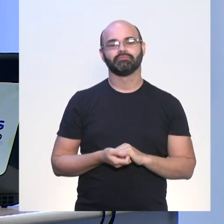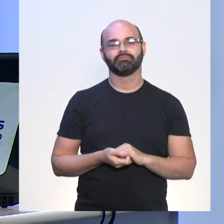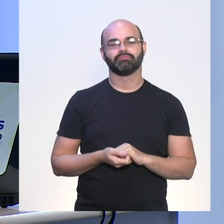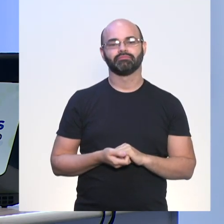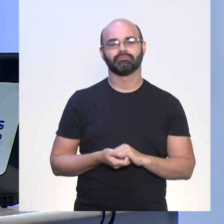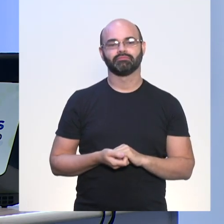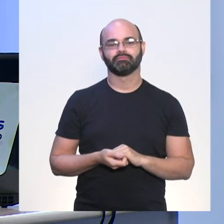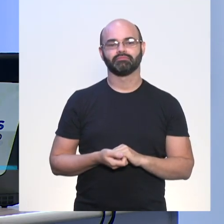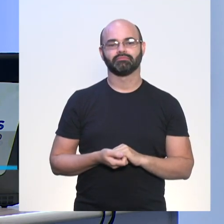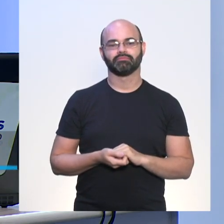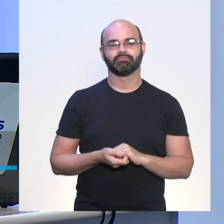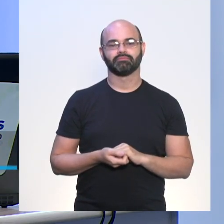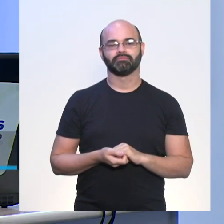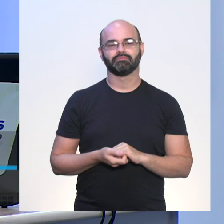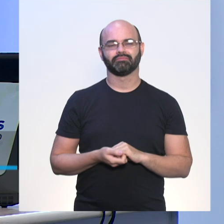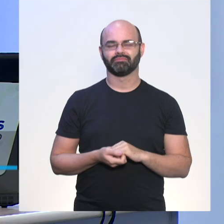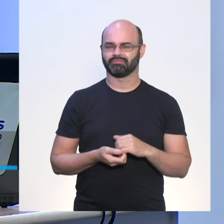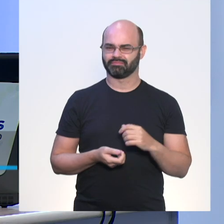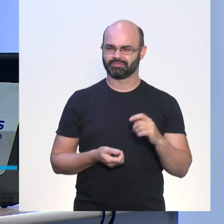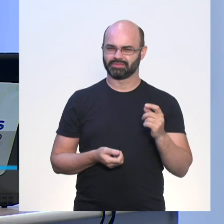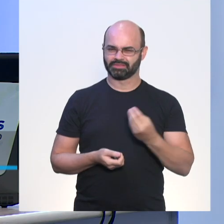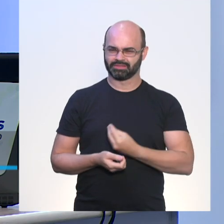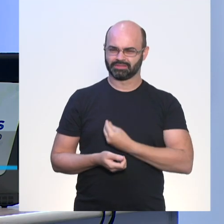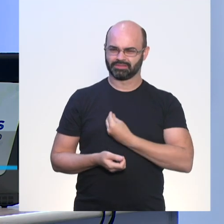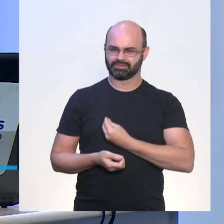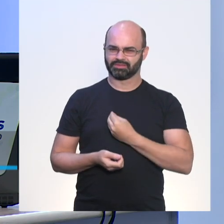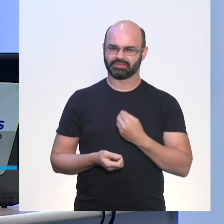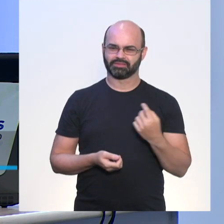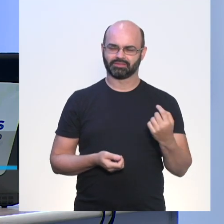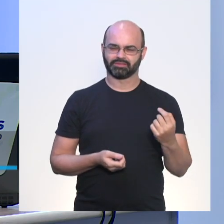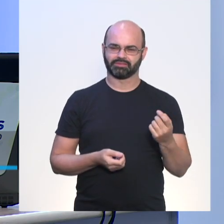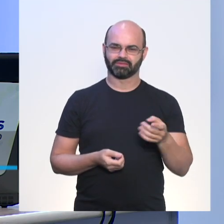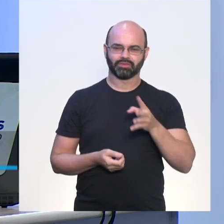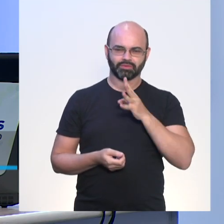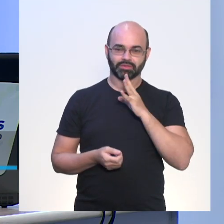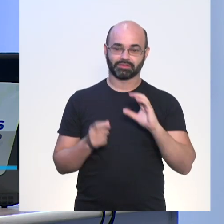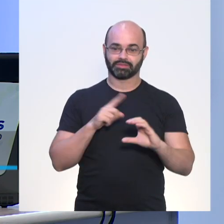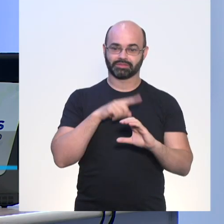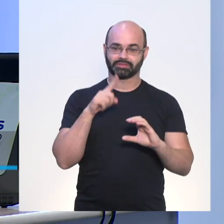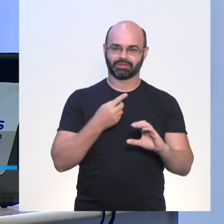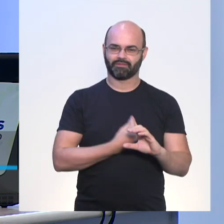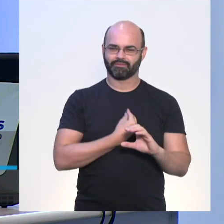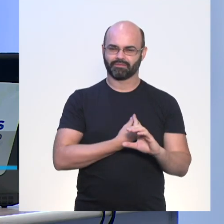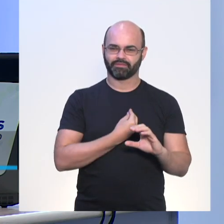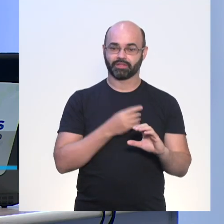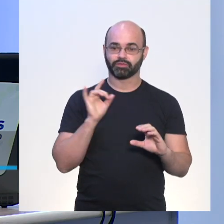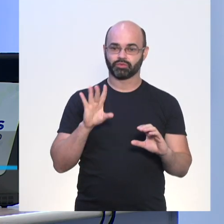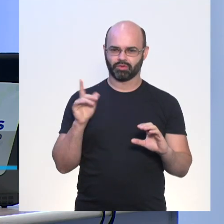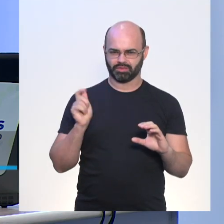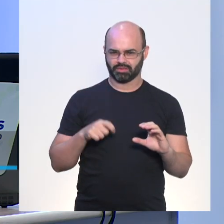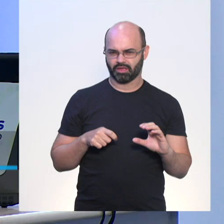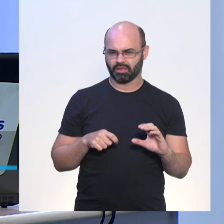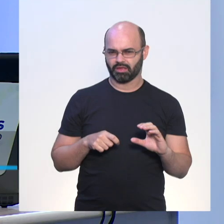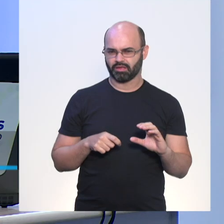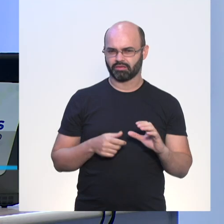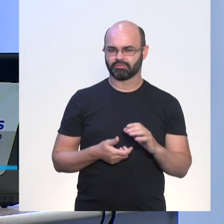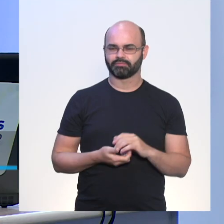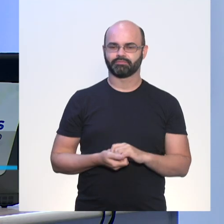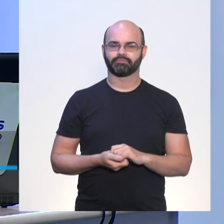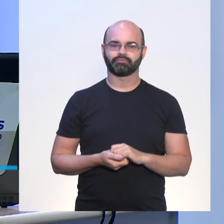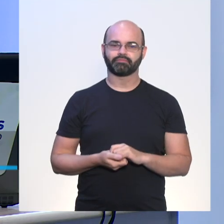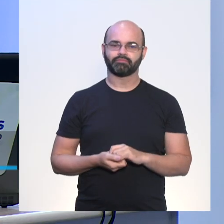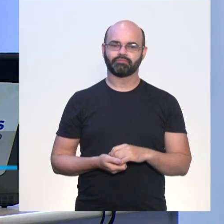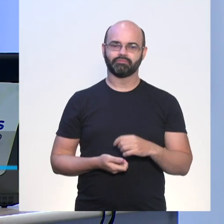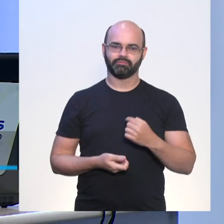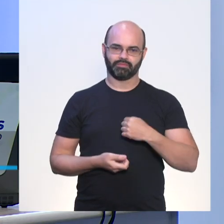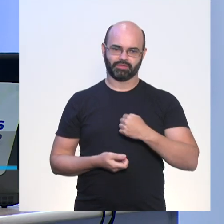será que dá para viver só de conhecimento científico? Ou será que eu, como